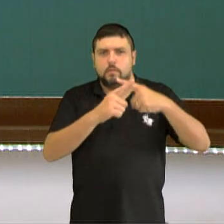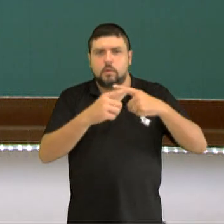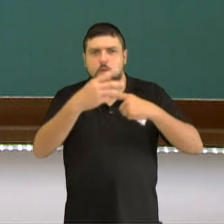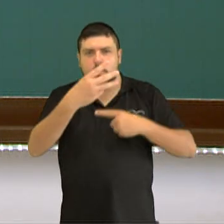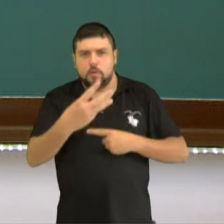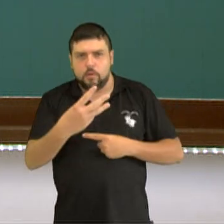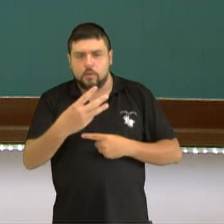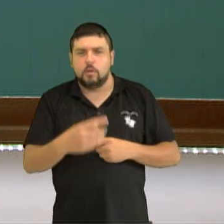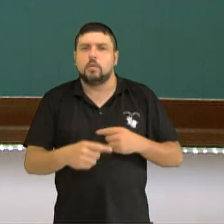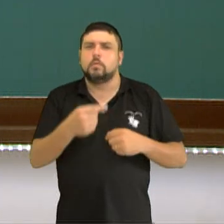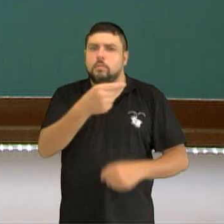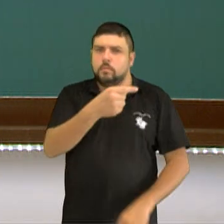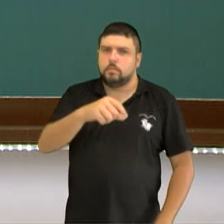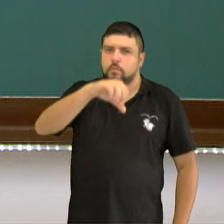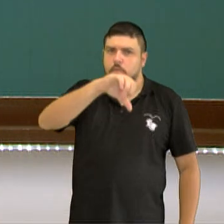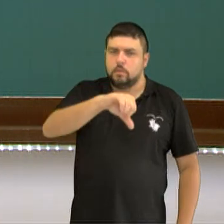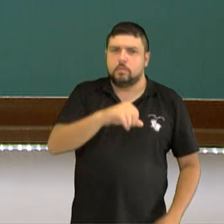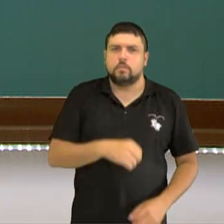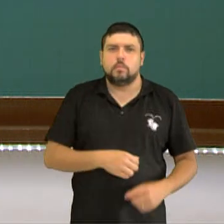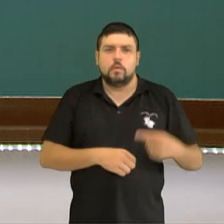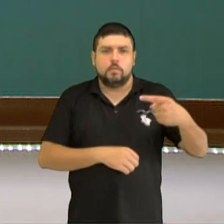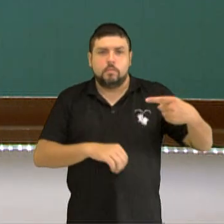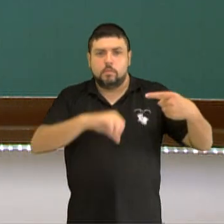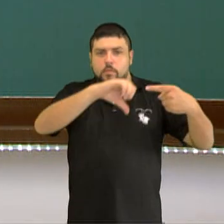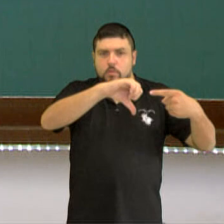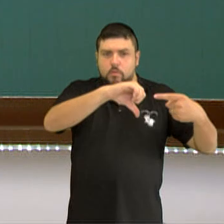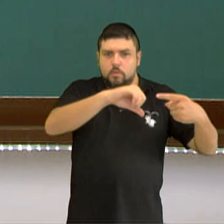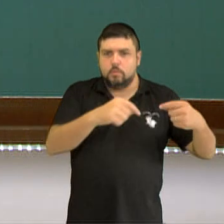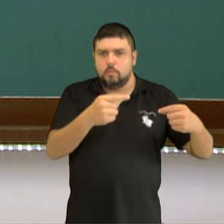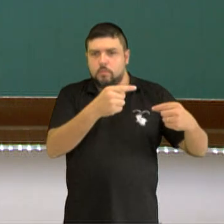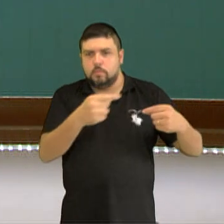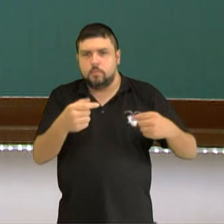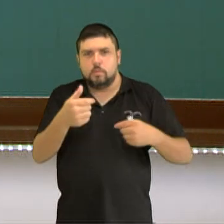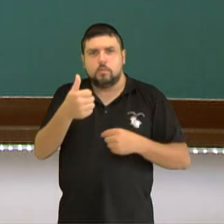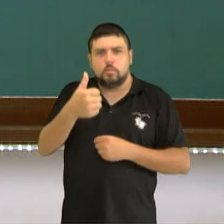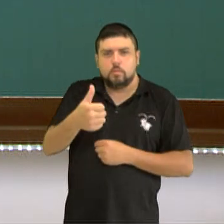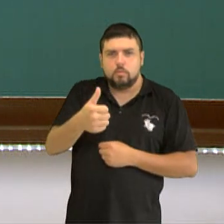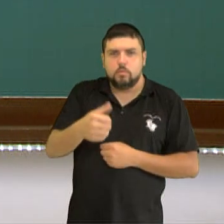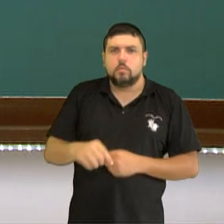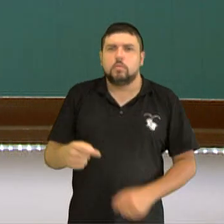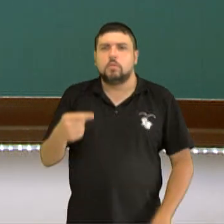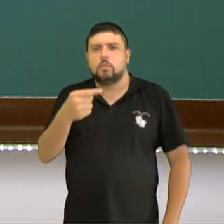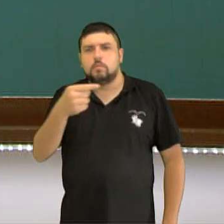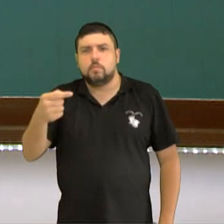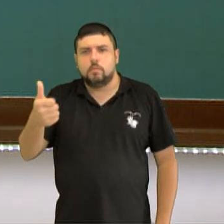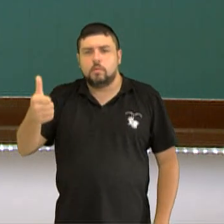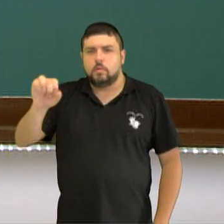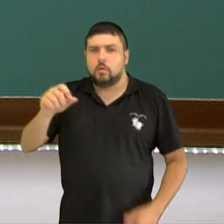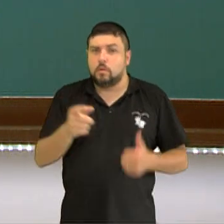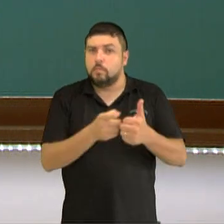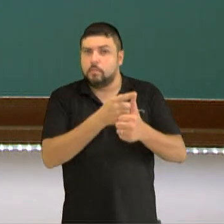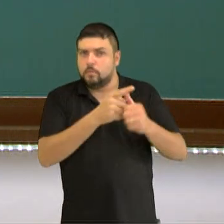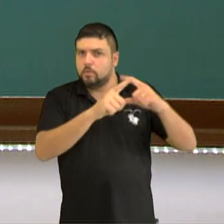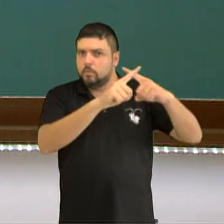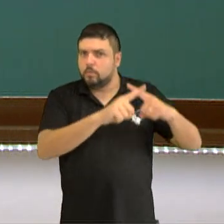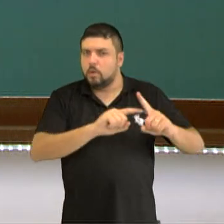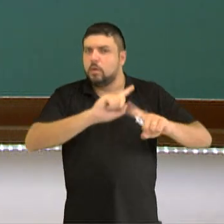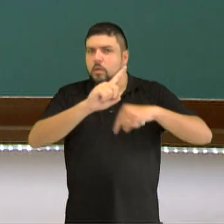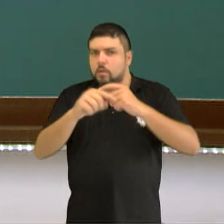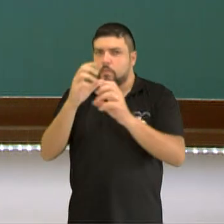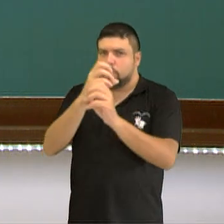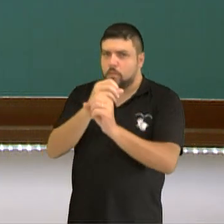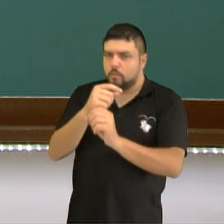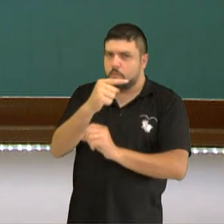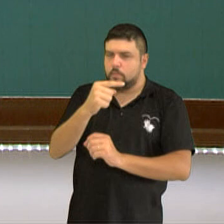menos 9. Menos 9 com menos 1, menos 10. Primeiro multiplica, depois a adição, subtração. Vamos